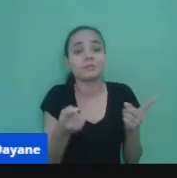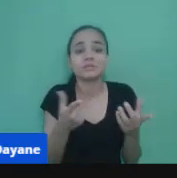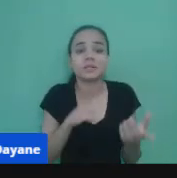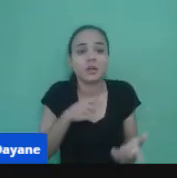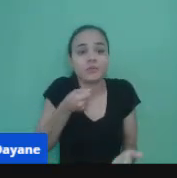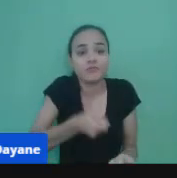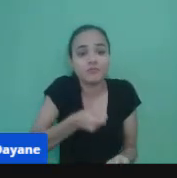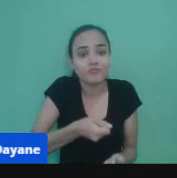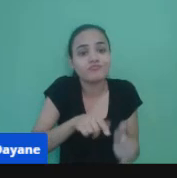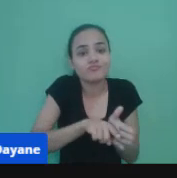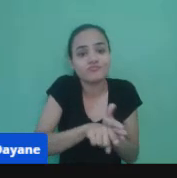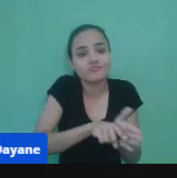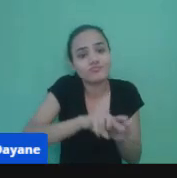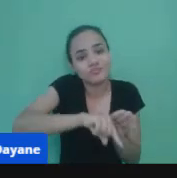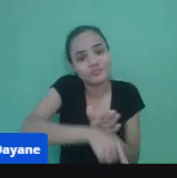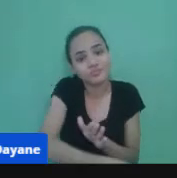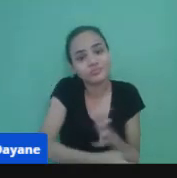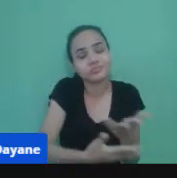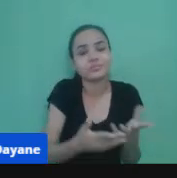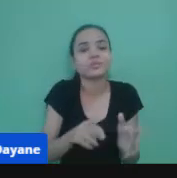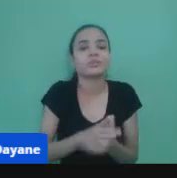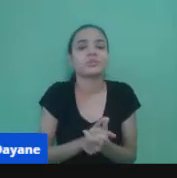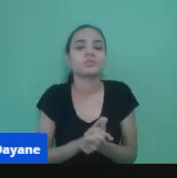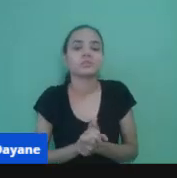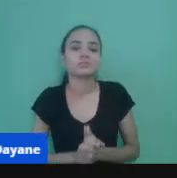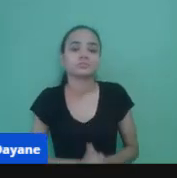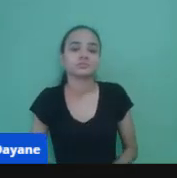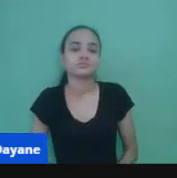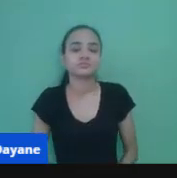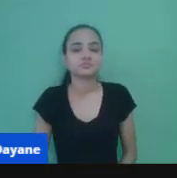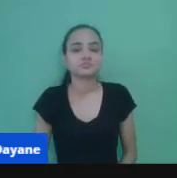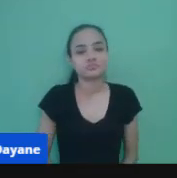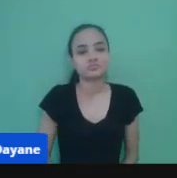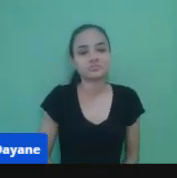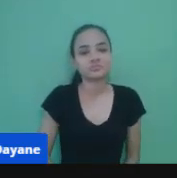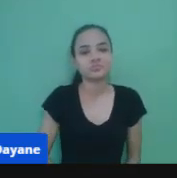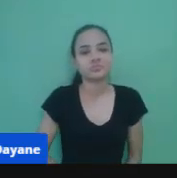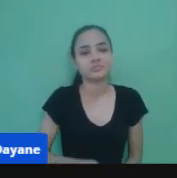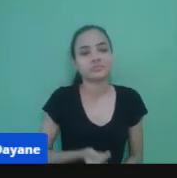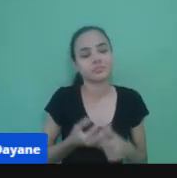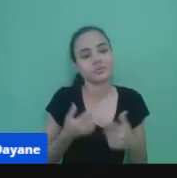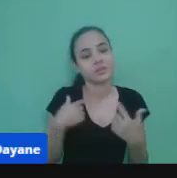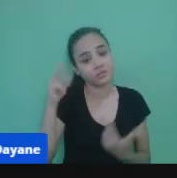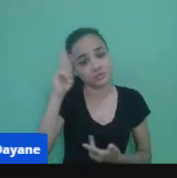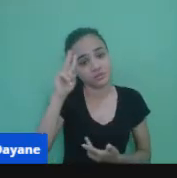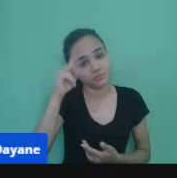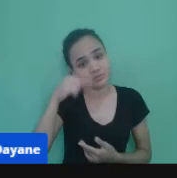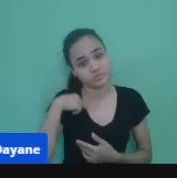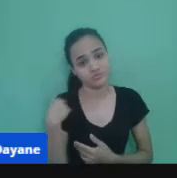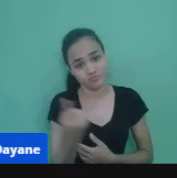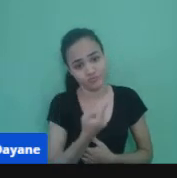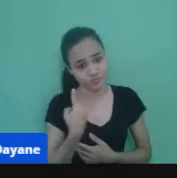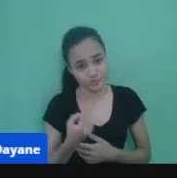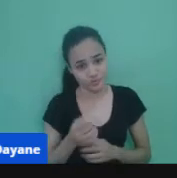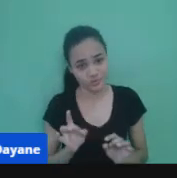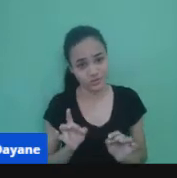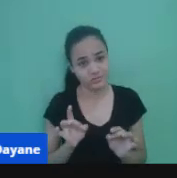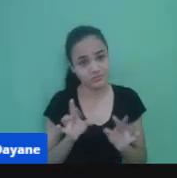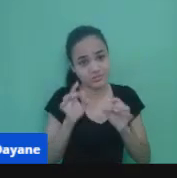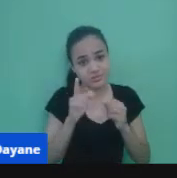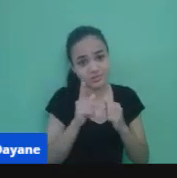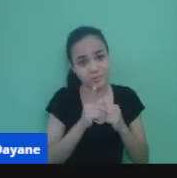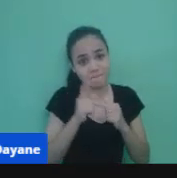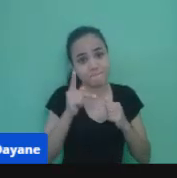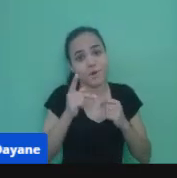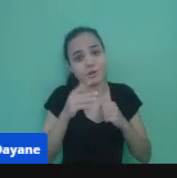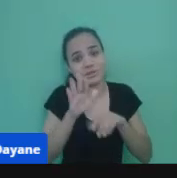aumentando o tamanho da fala, tá? Lembrando que a gente não é especialista em cinema, a gente está construindo isso junto,